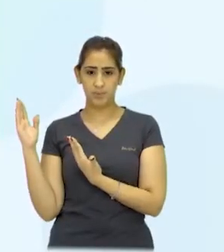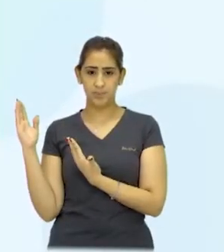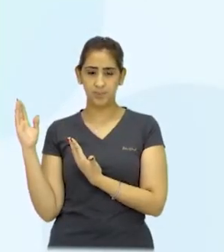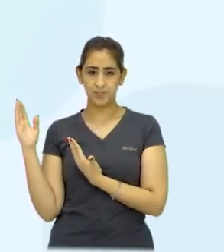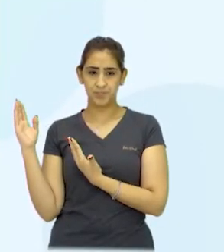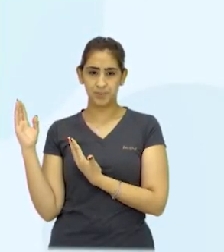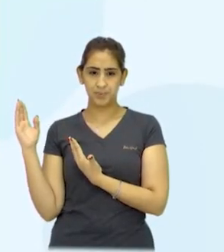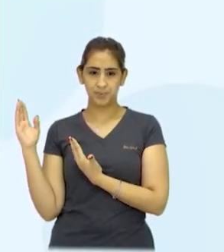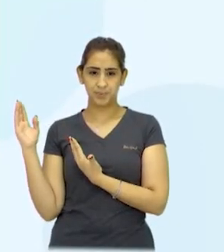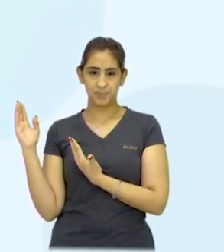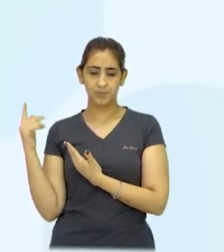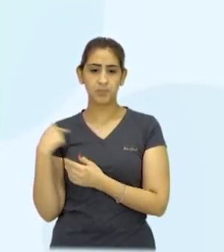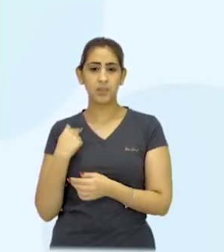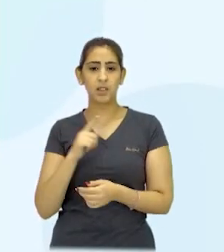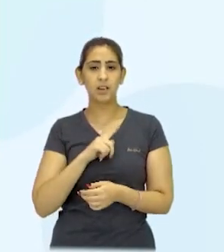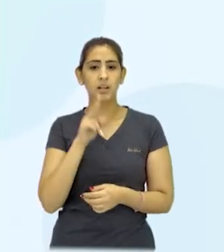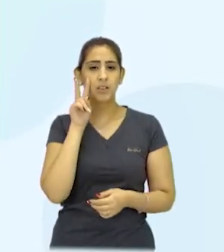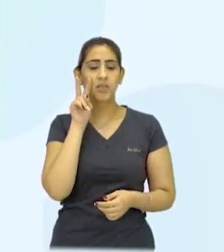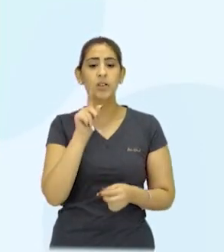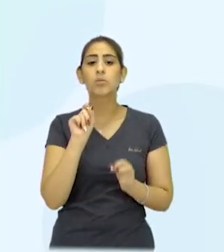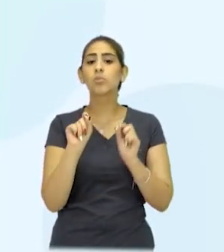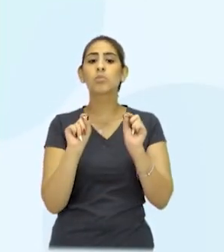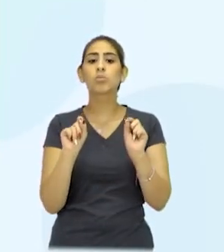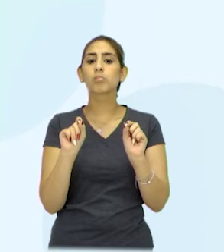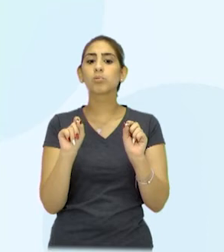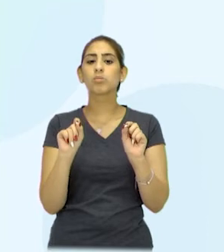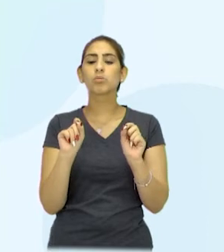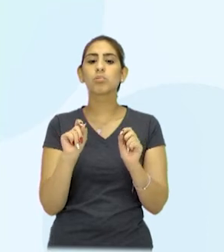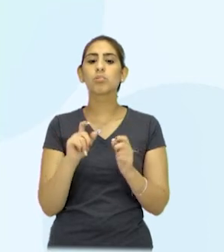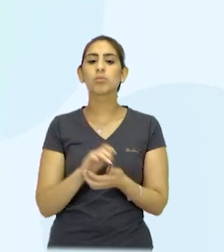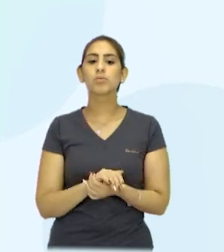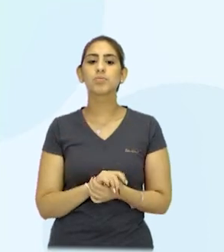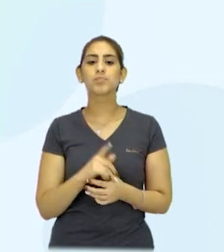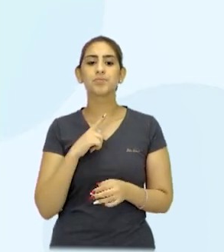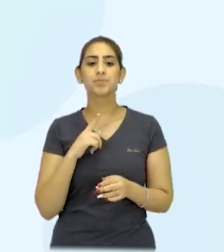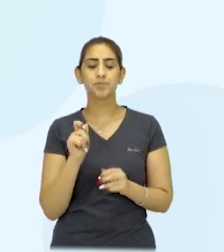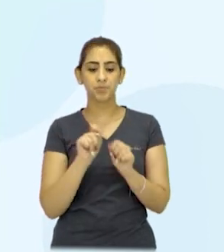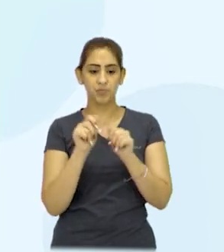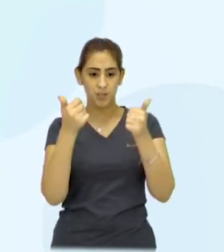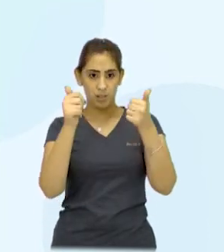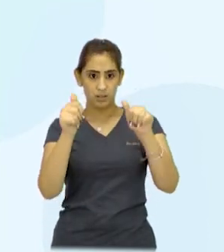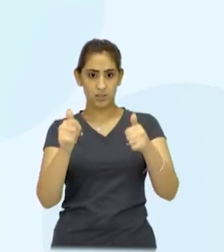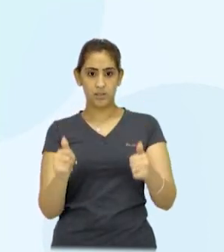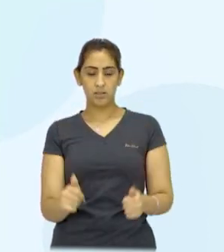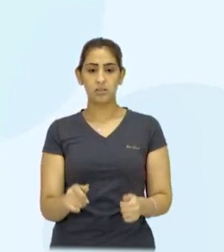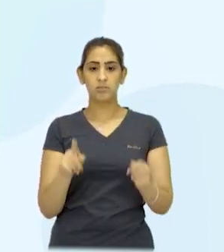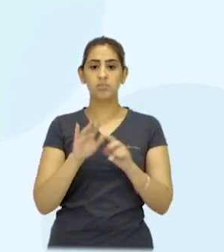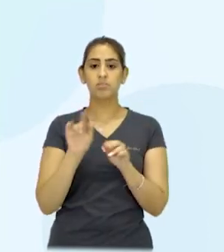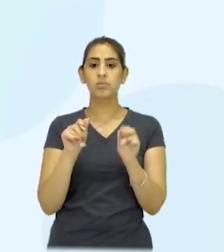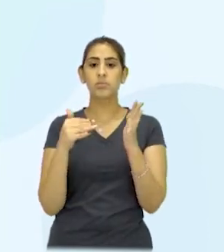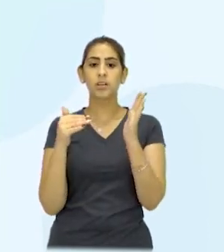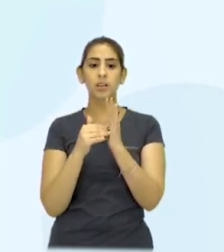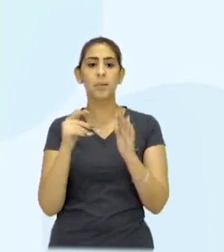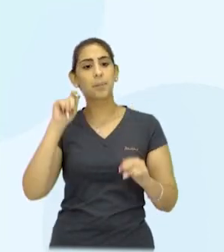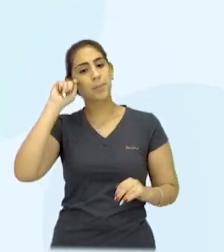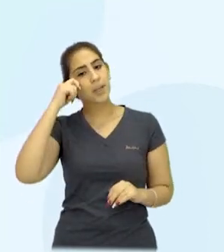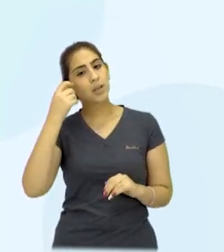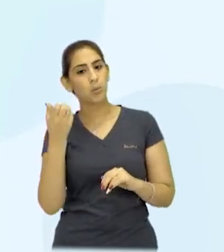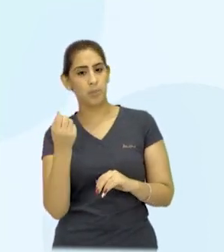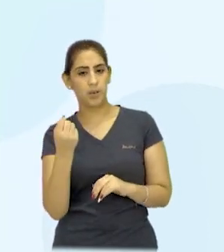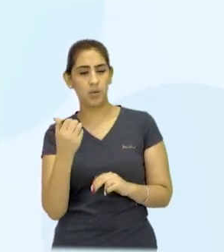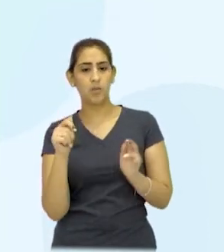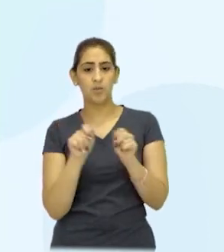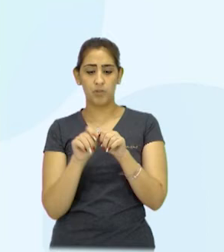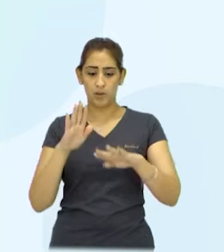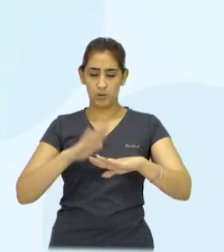pra gente tem a ver com a caricatura, né, que ele comenta que tem sido aprimorada desde a super finalizada até em preto e branco, feita à